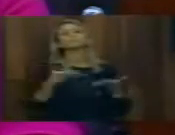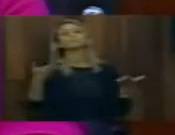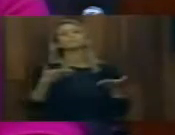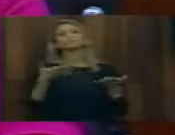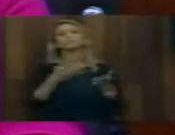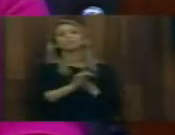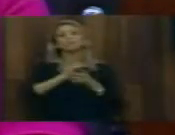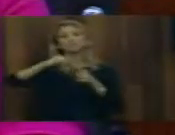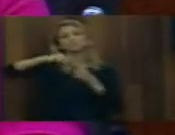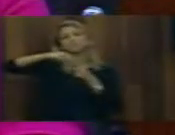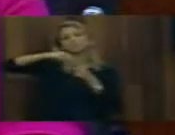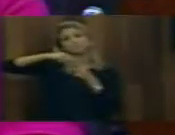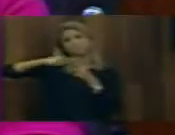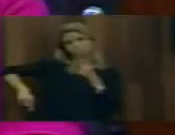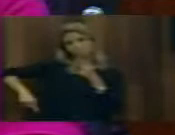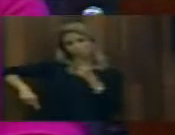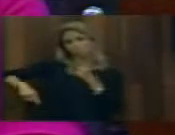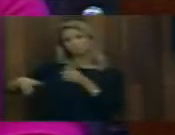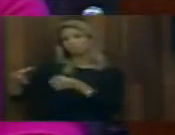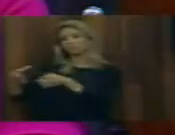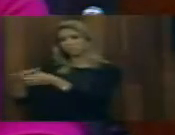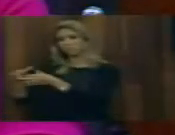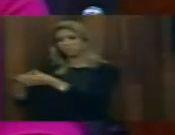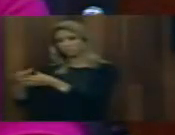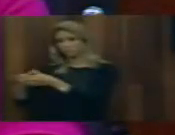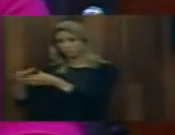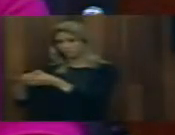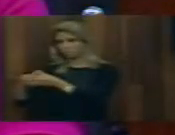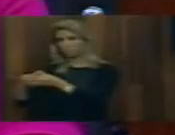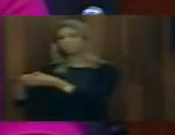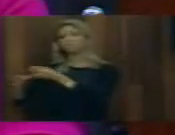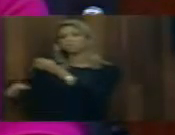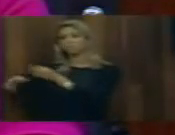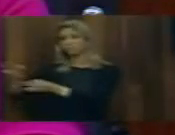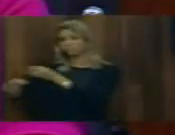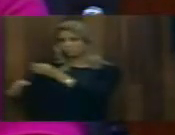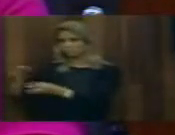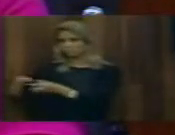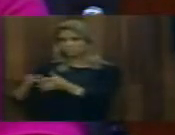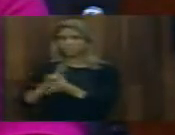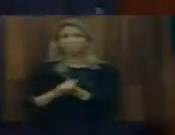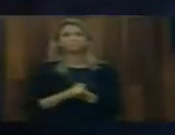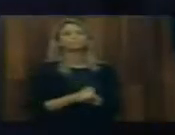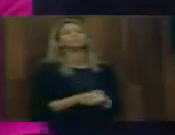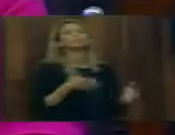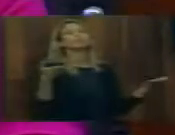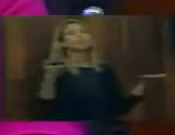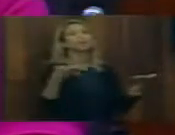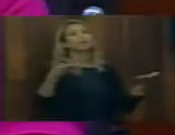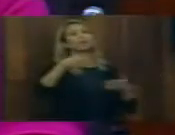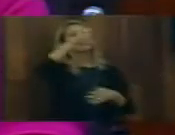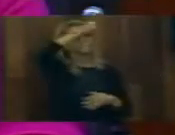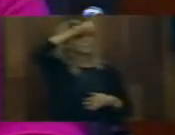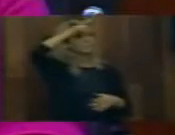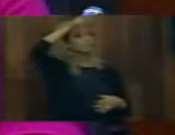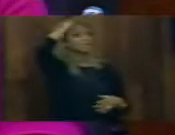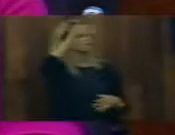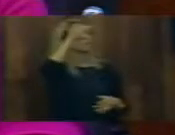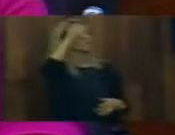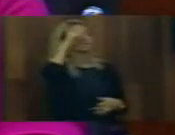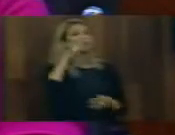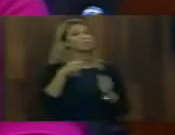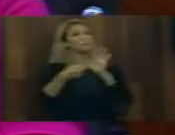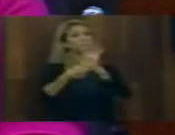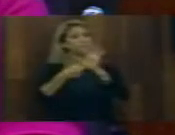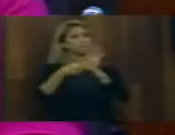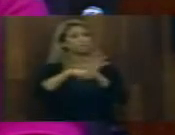contrário da Comissão de Constituição e Justiça. Veto 0055-2019, Adriano Guilherme Esteves Moreno, dispõe sobre o veto